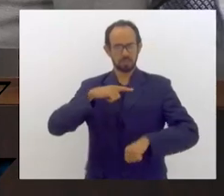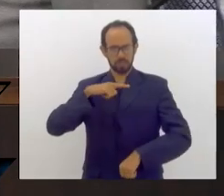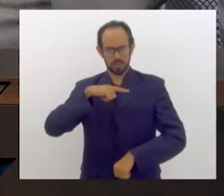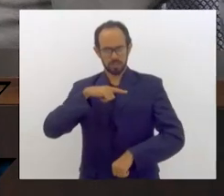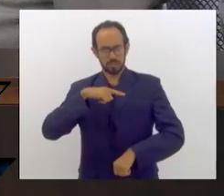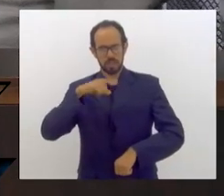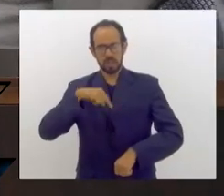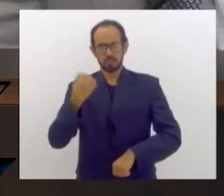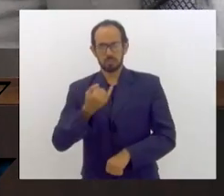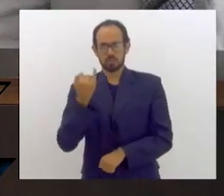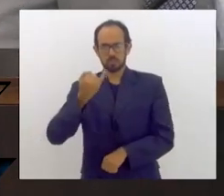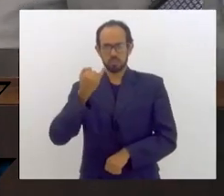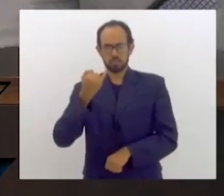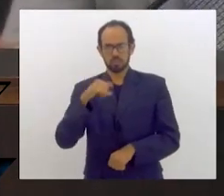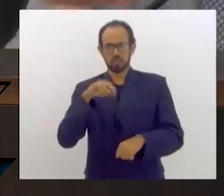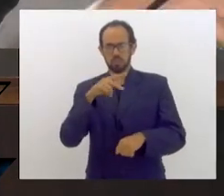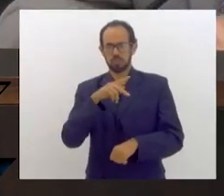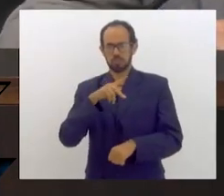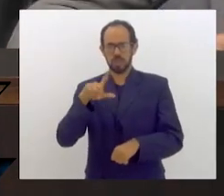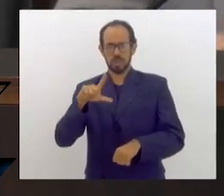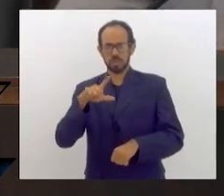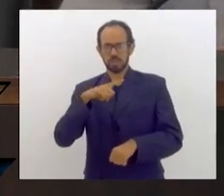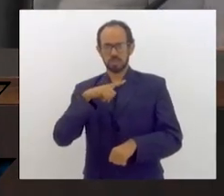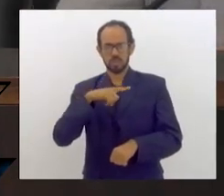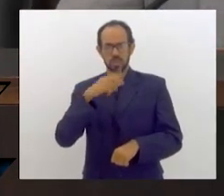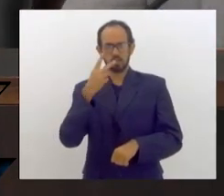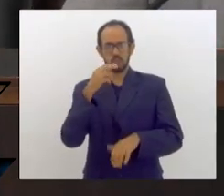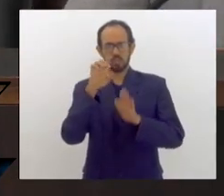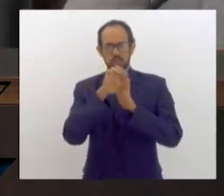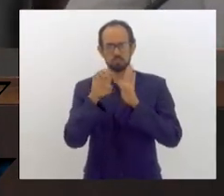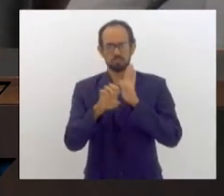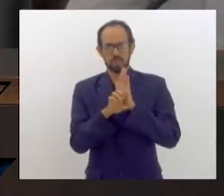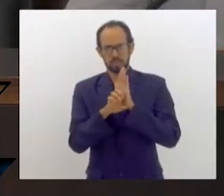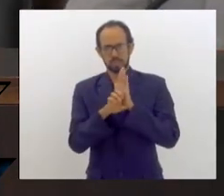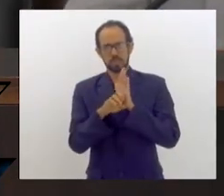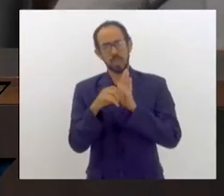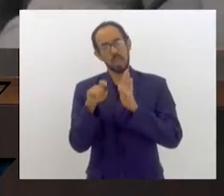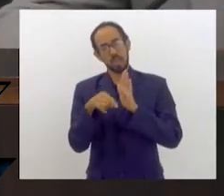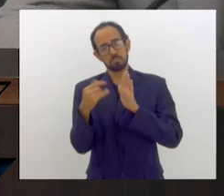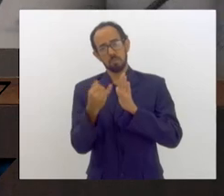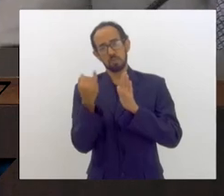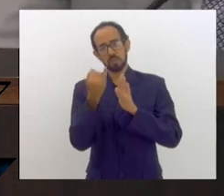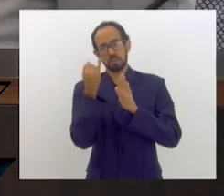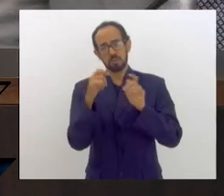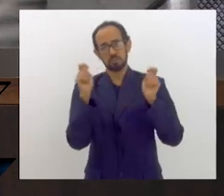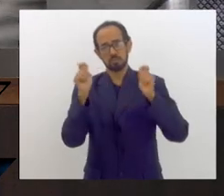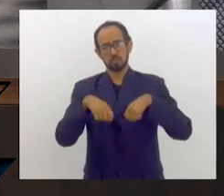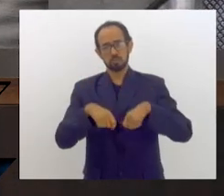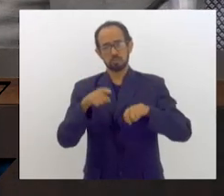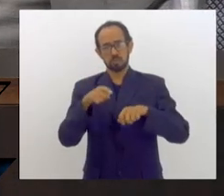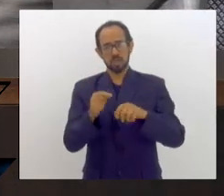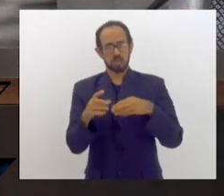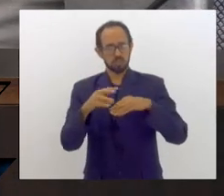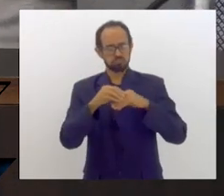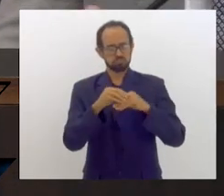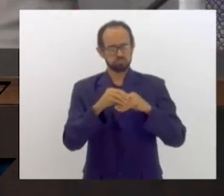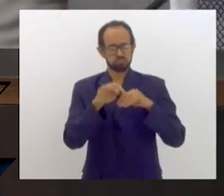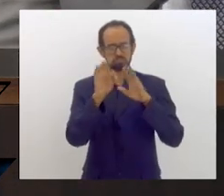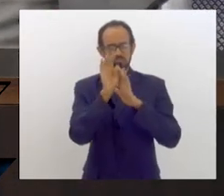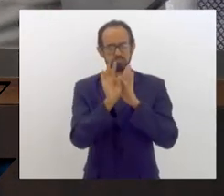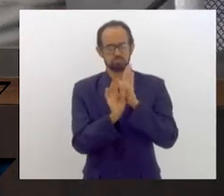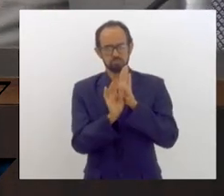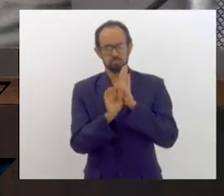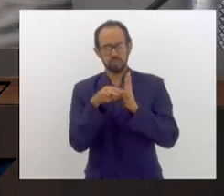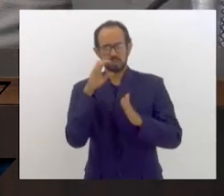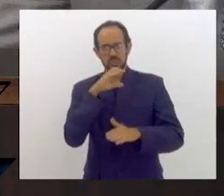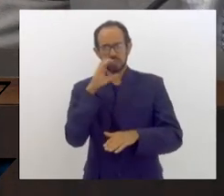projeto recebeu duas emendas, se eu não me engano, a possibilidade da incorporação no texto, enfim, para